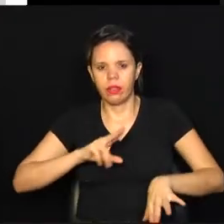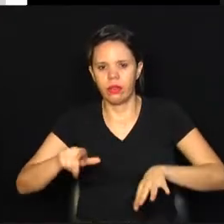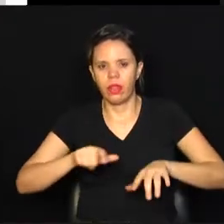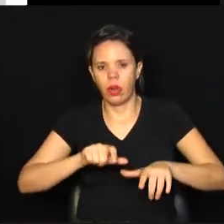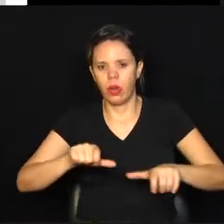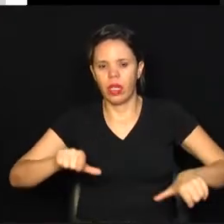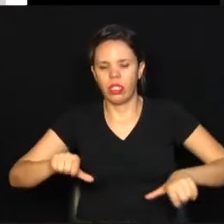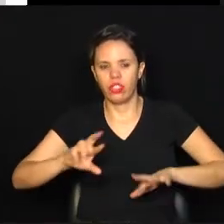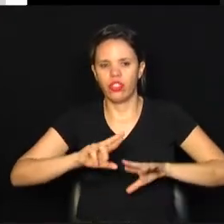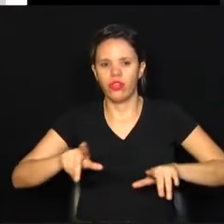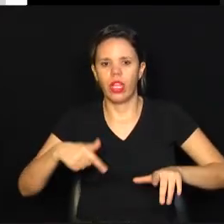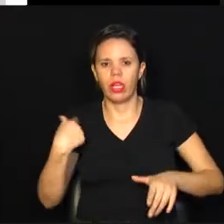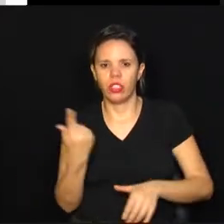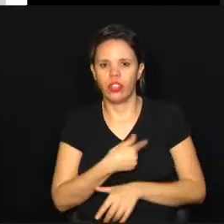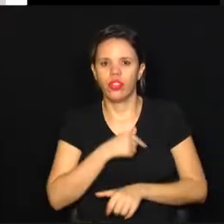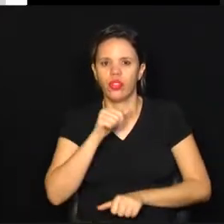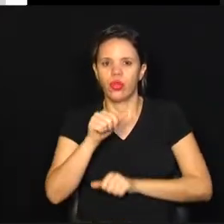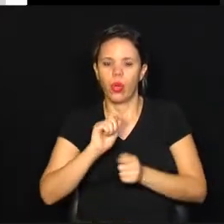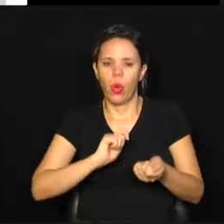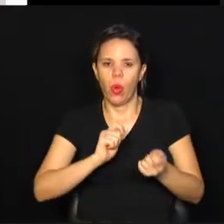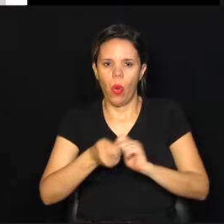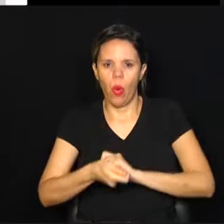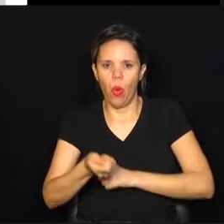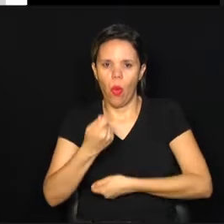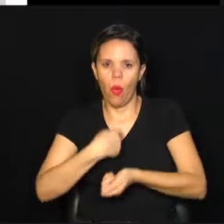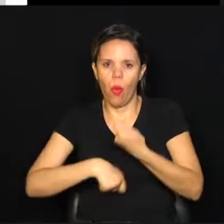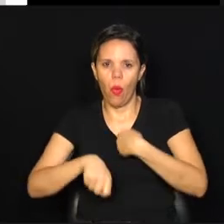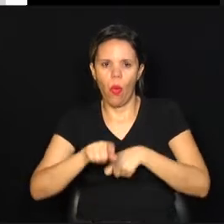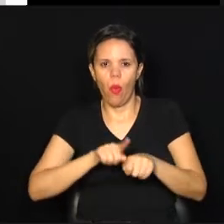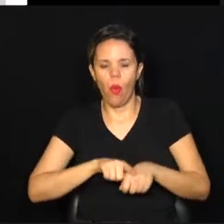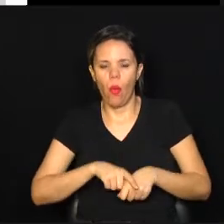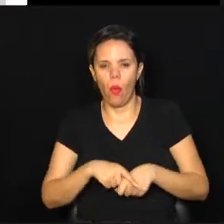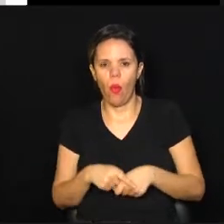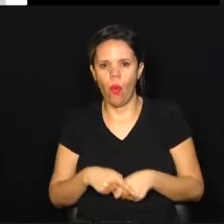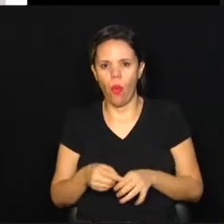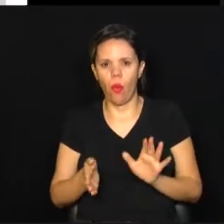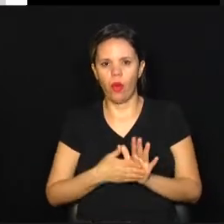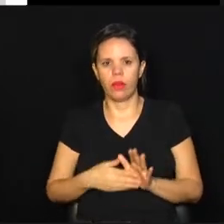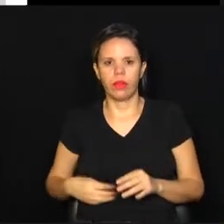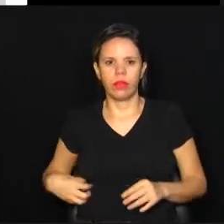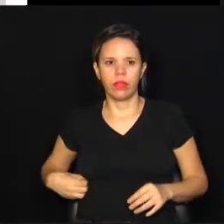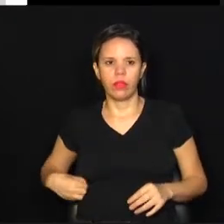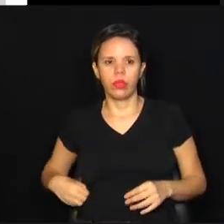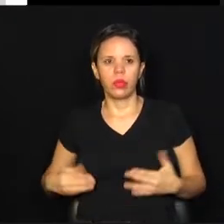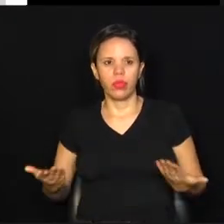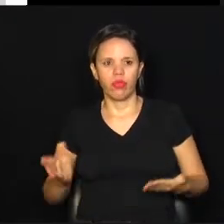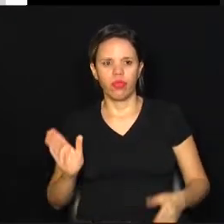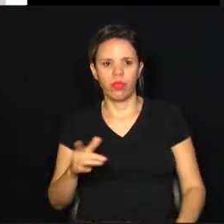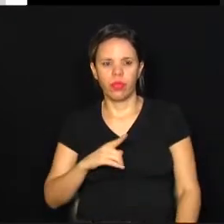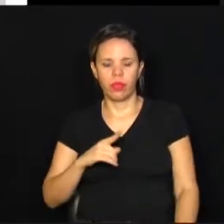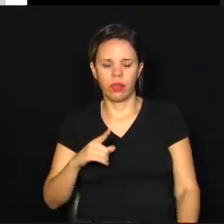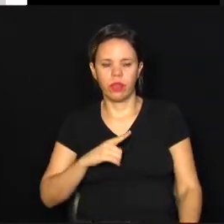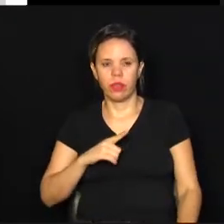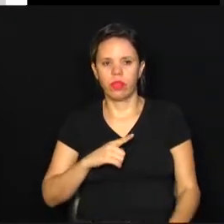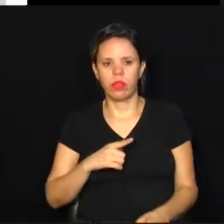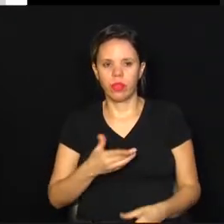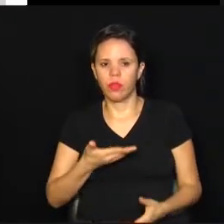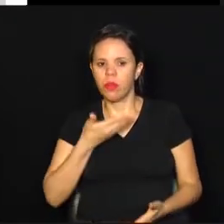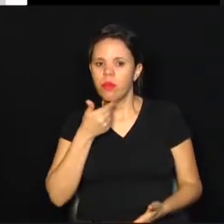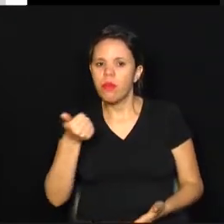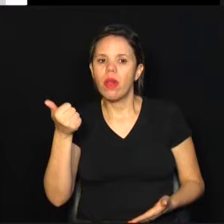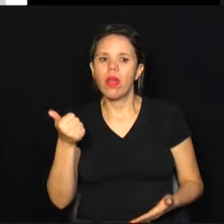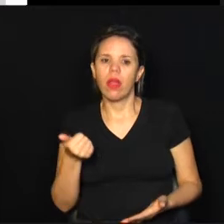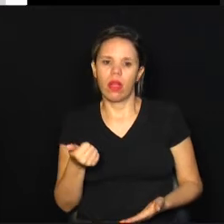zonas, a gente limpou muito, né, essa proposta. Então, hoje, já temos um zoneamento mais